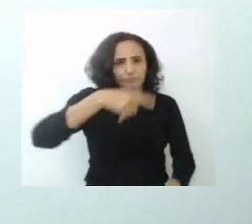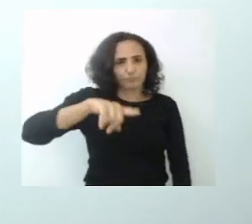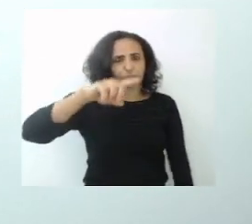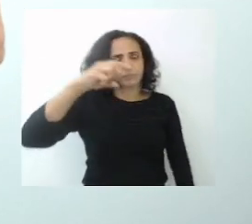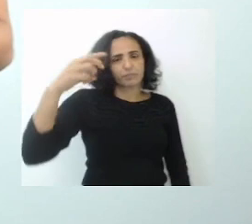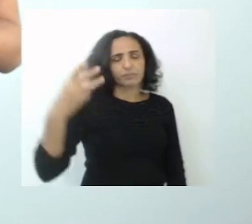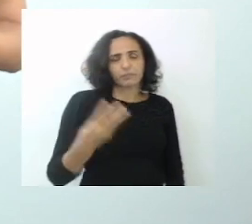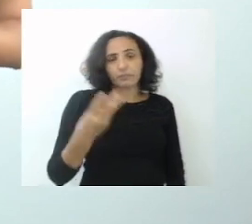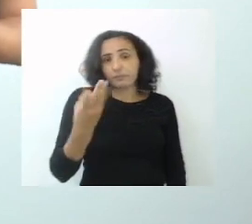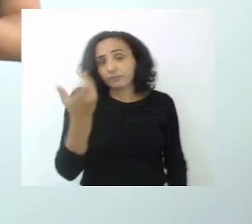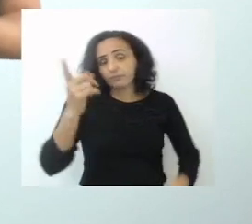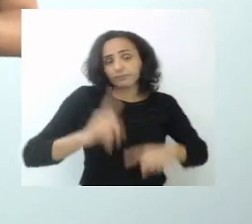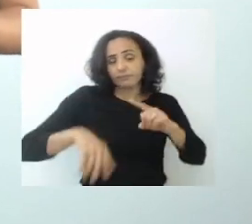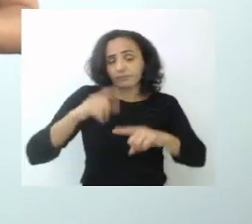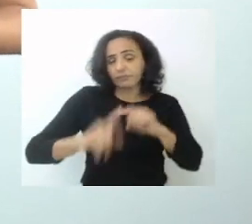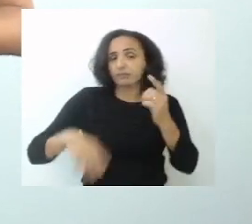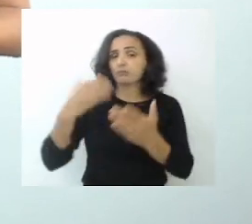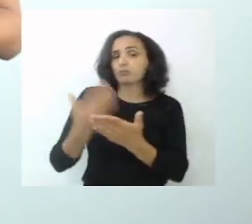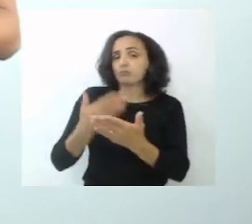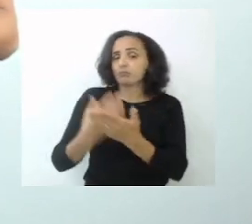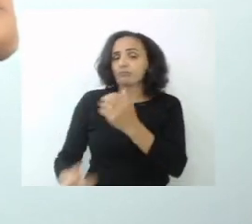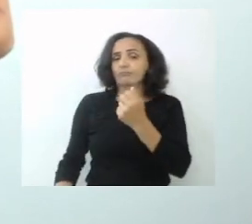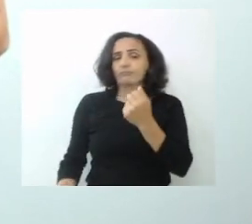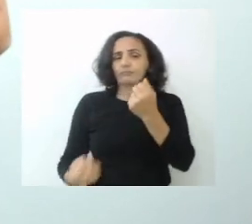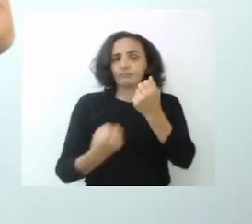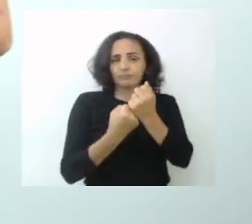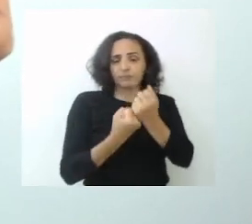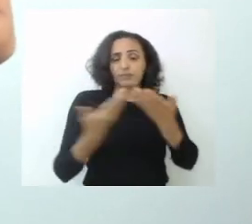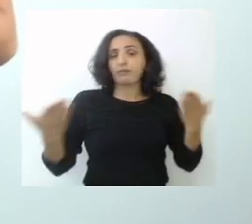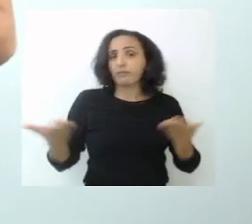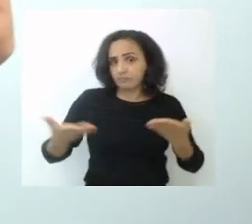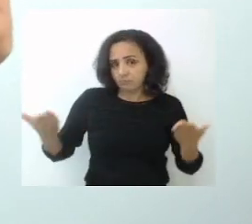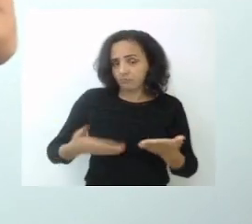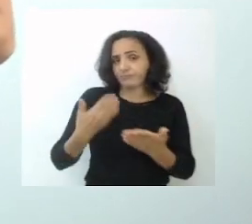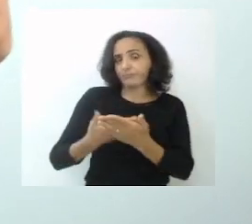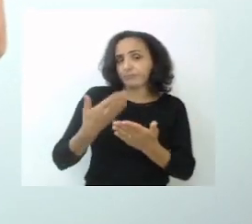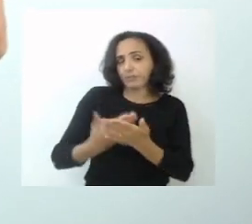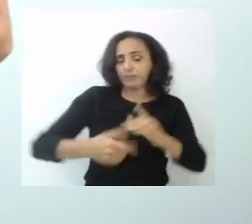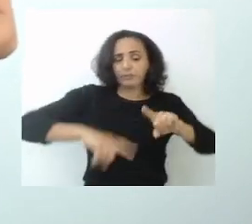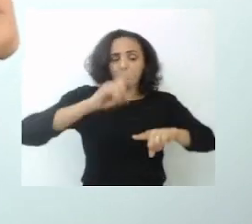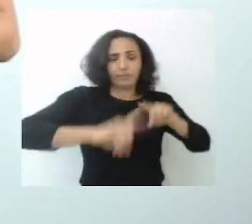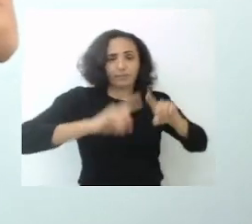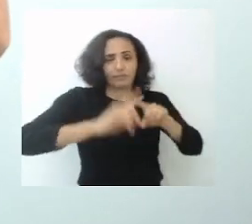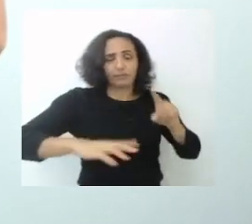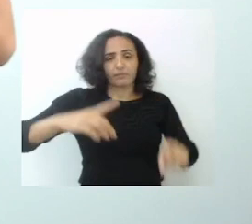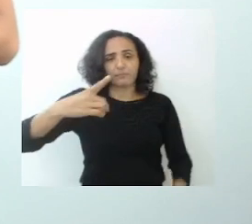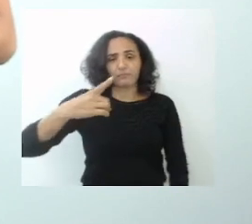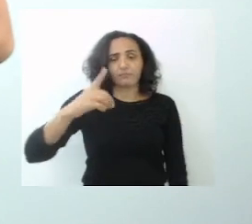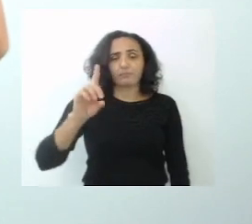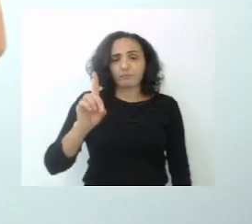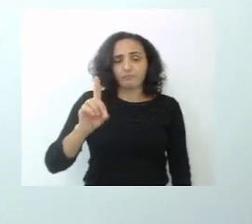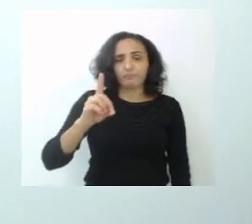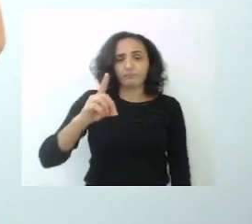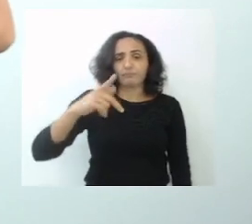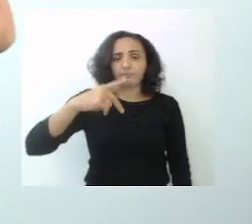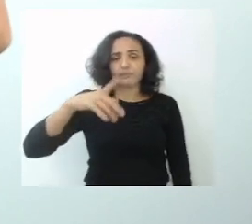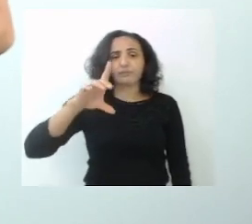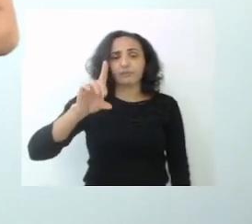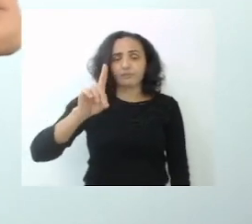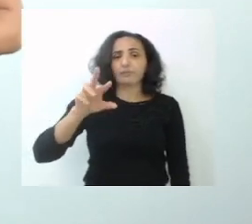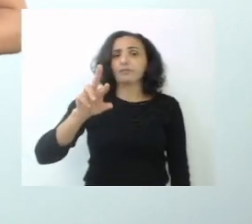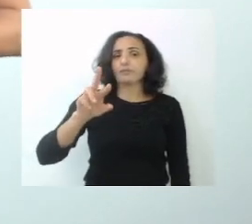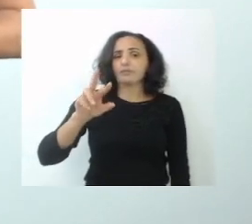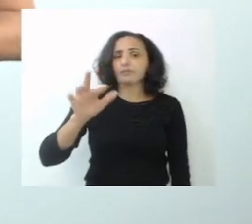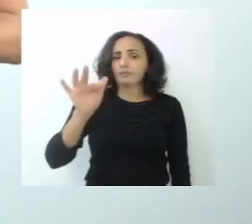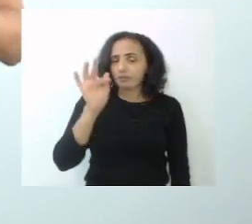3 ferramentas aí para o seu estudo. Esta aula, o material em PDF e o podcast para você